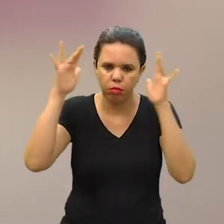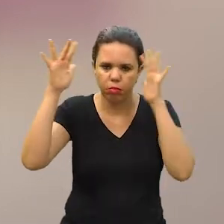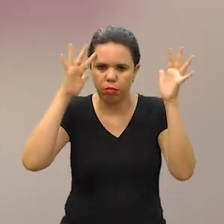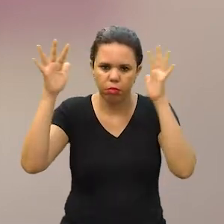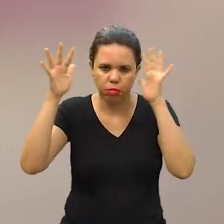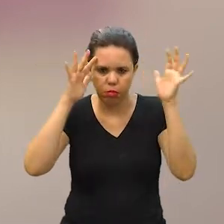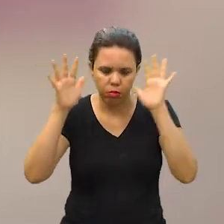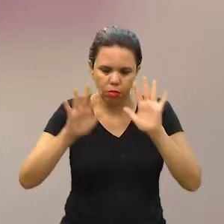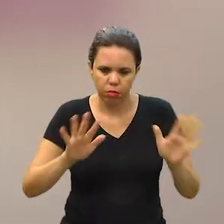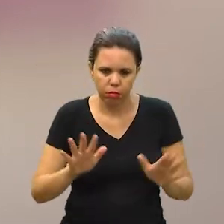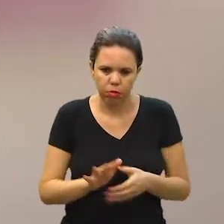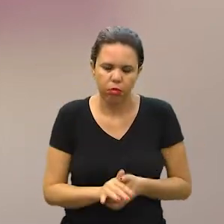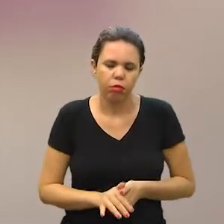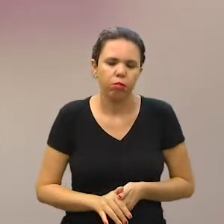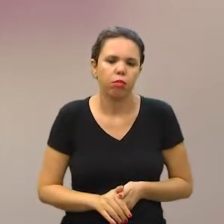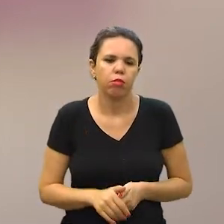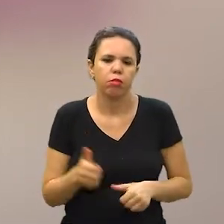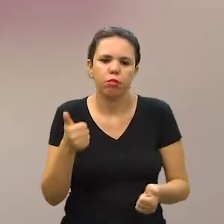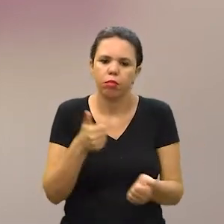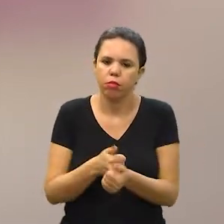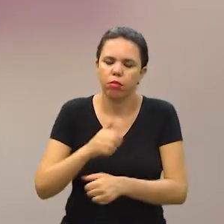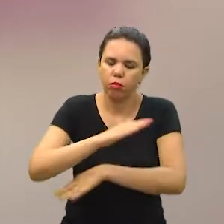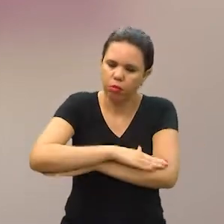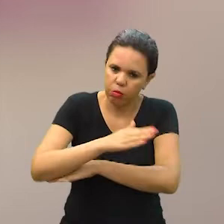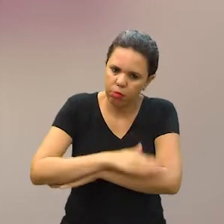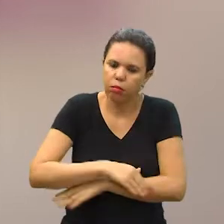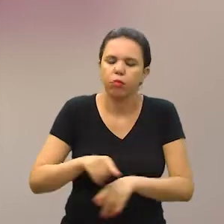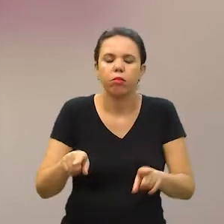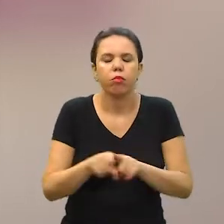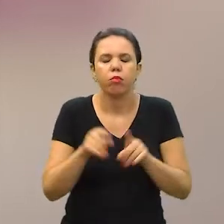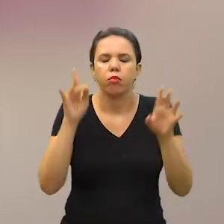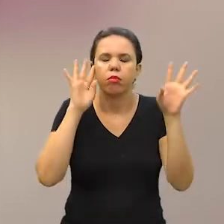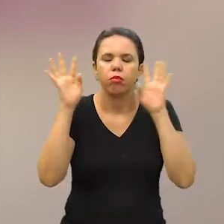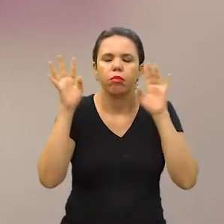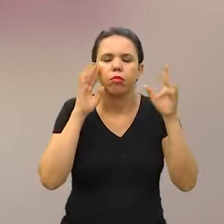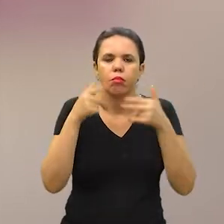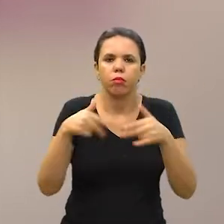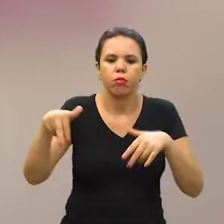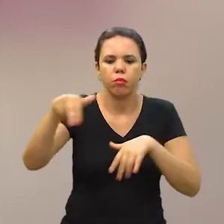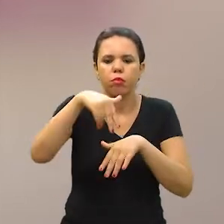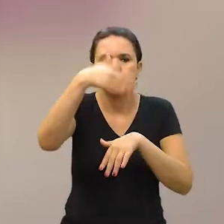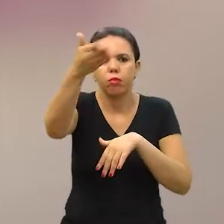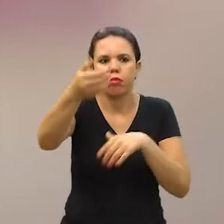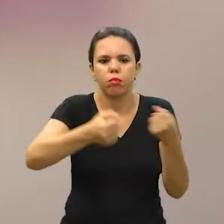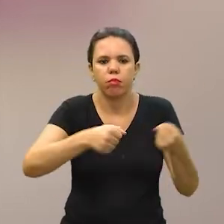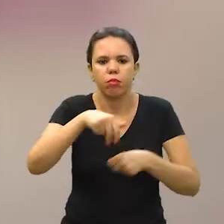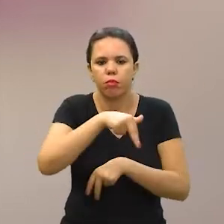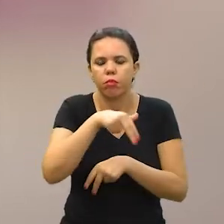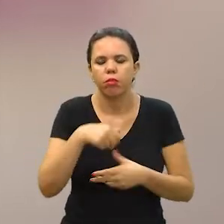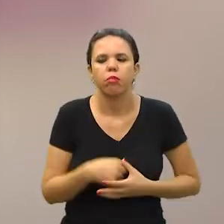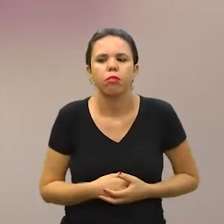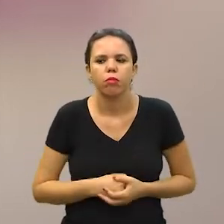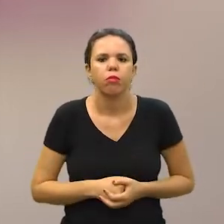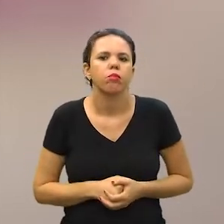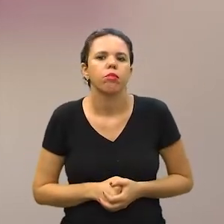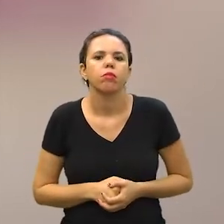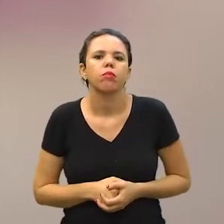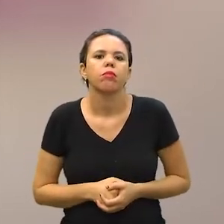é um motivo para tirar atenção. Não sentar próximo à janela, porque a janela também fica passando um monte de coisa, carro, gente, enfim,